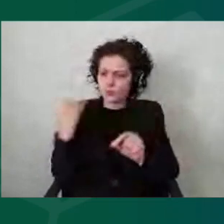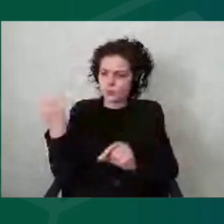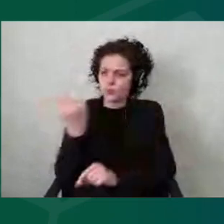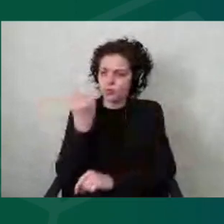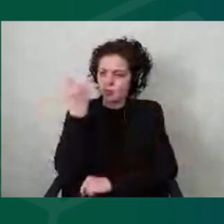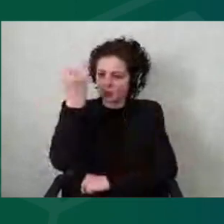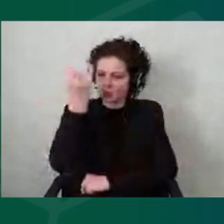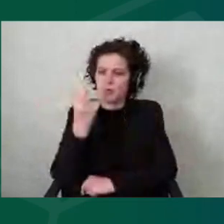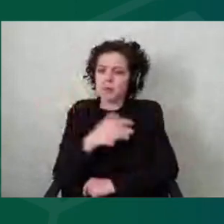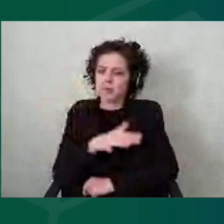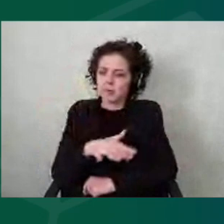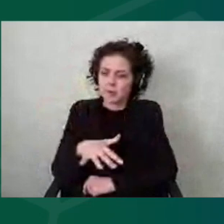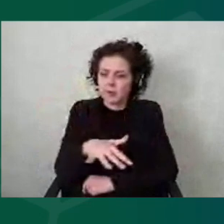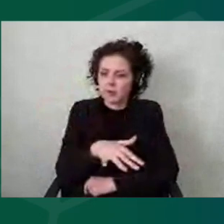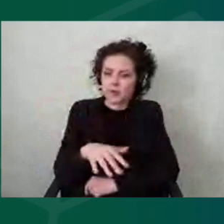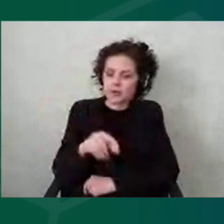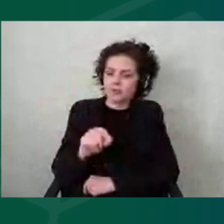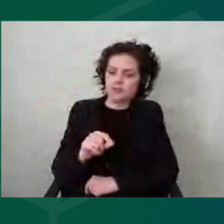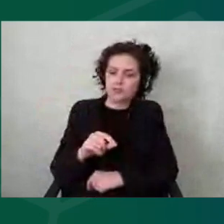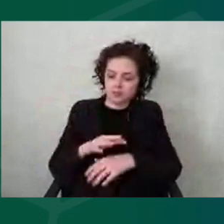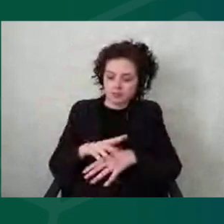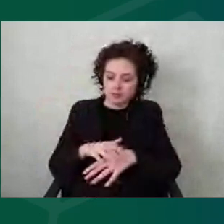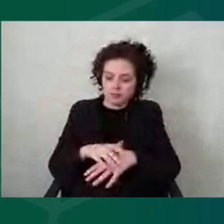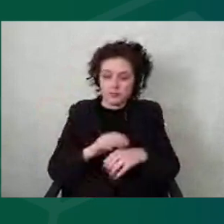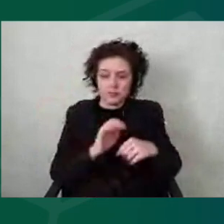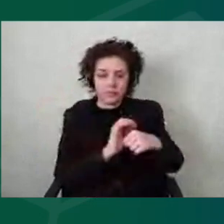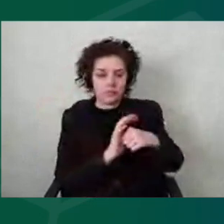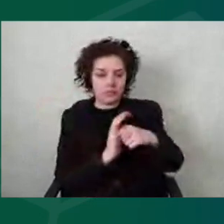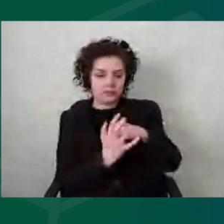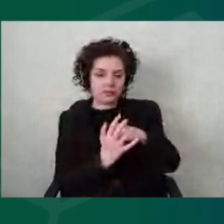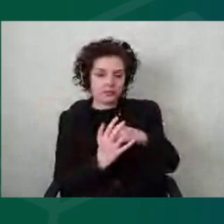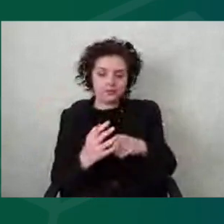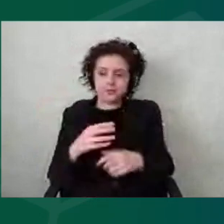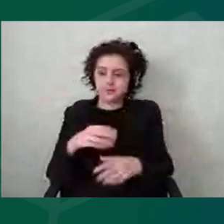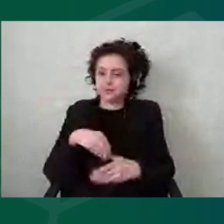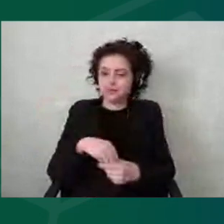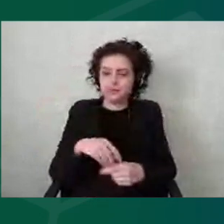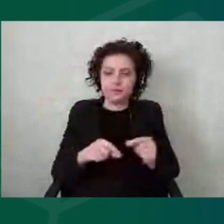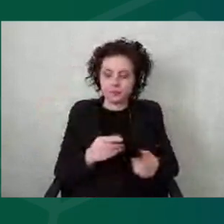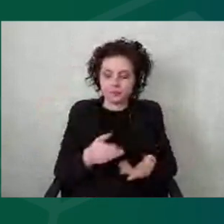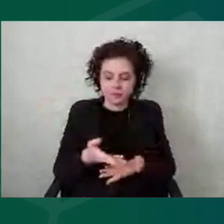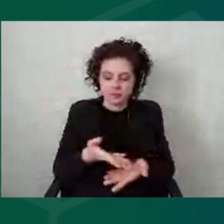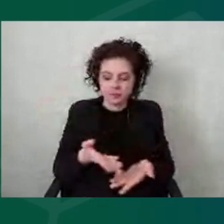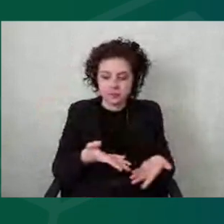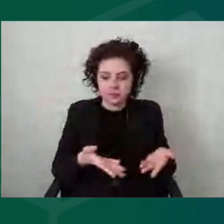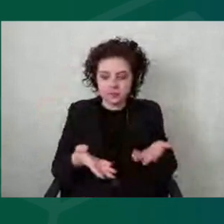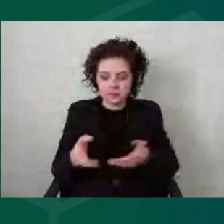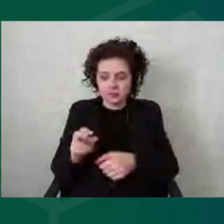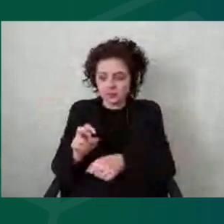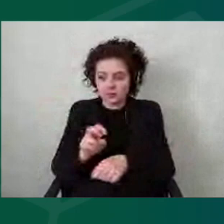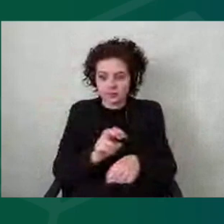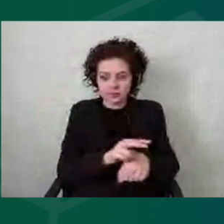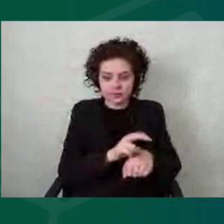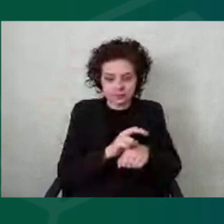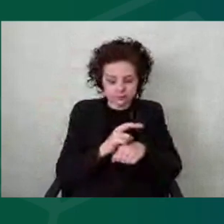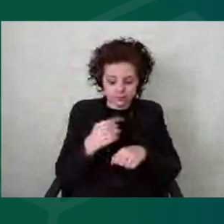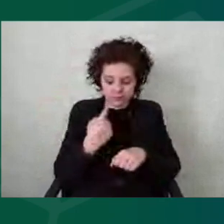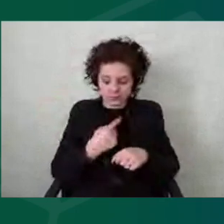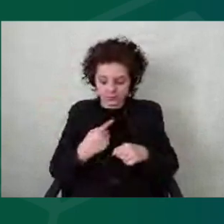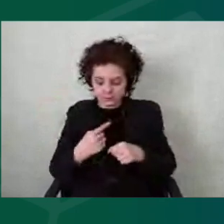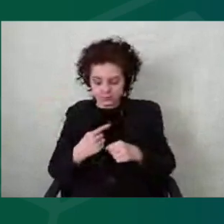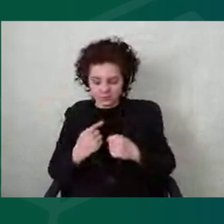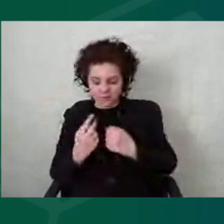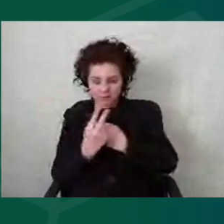na doença COVID, que é a interação entre o vírus, o nosso sistema de defesa,